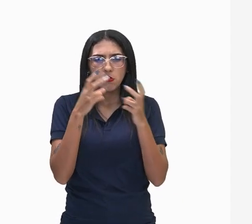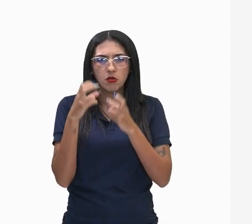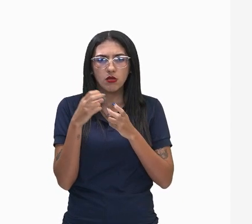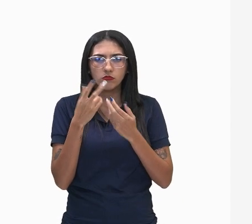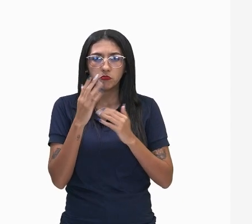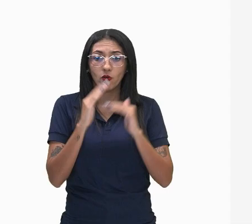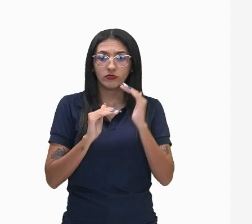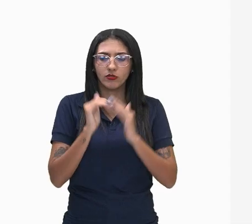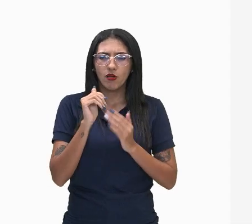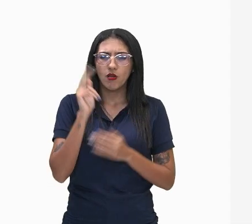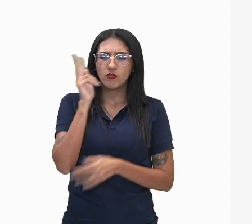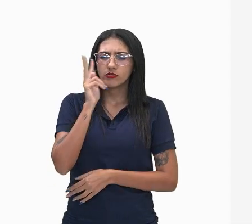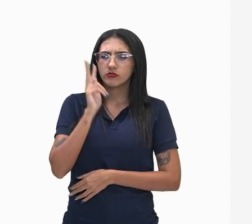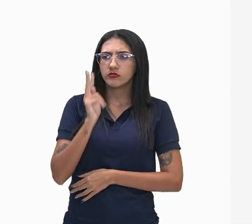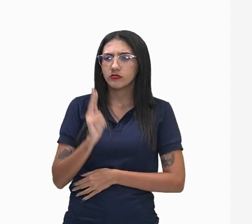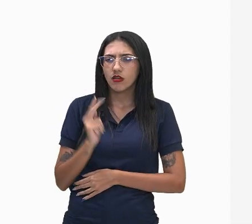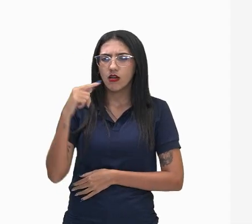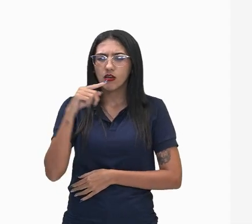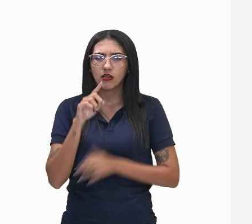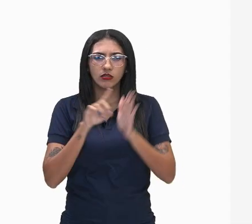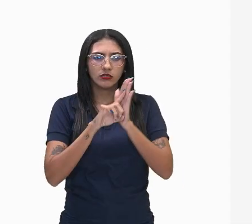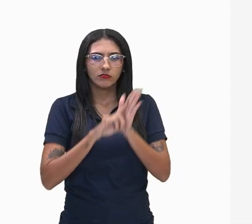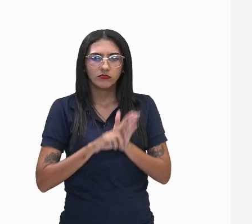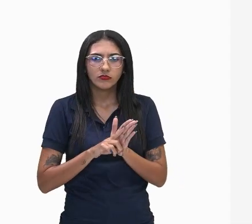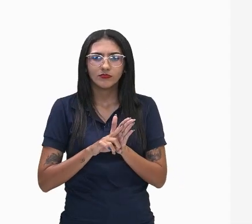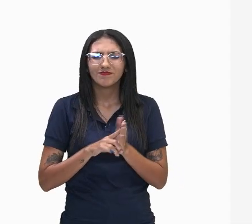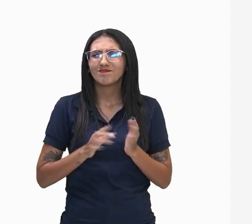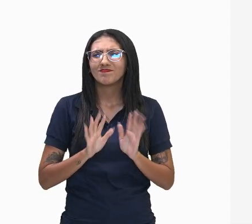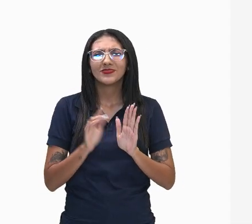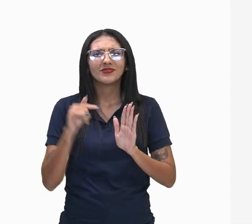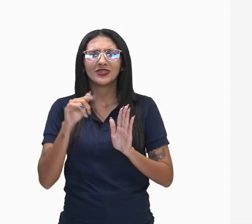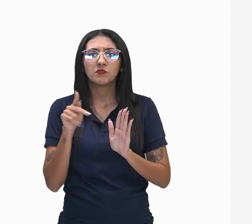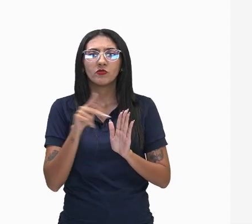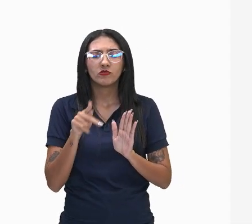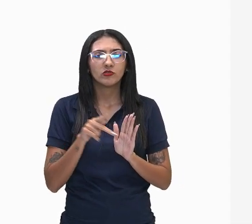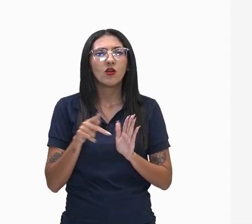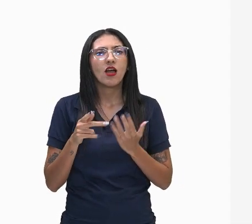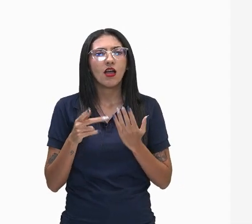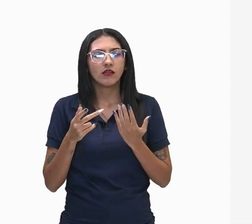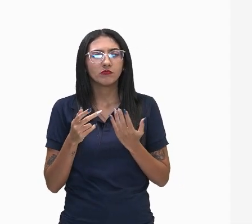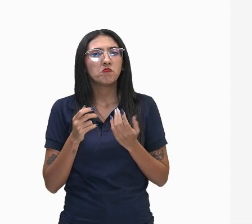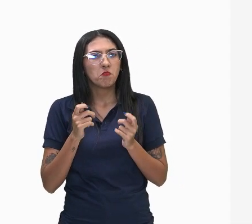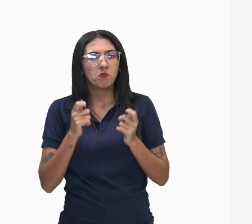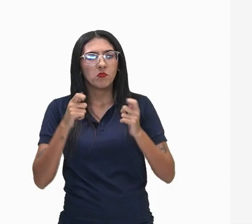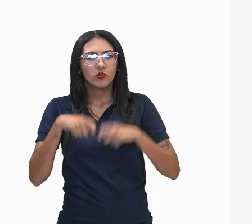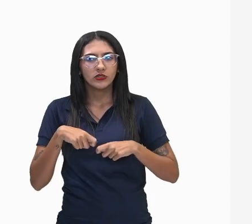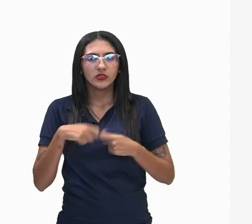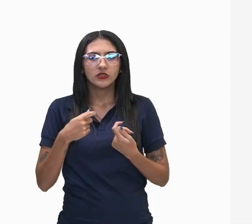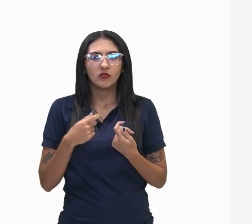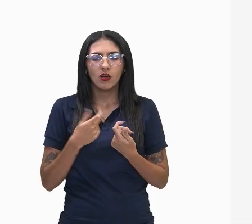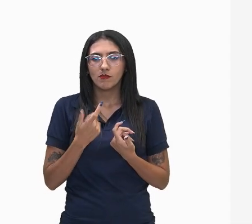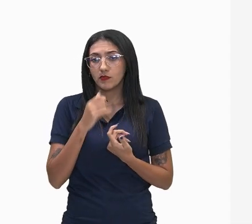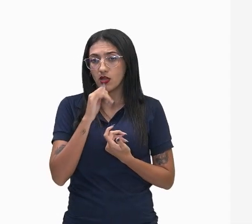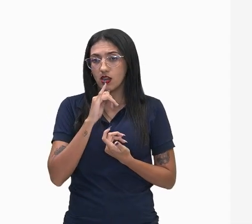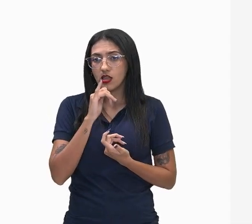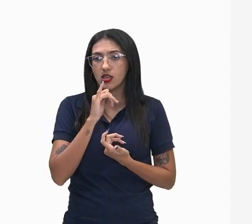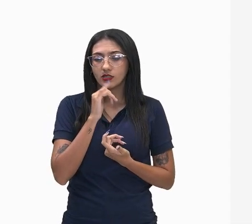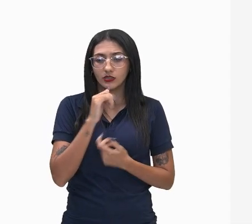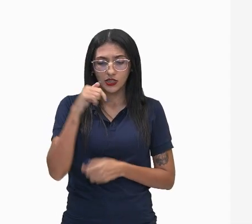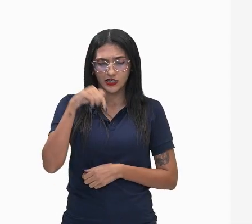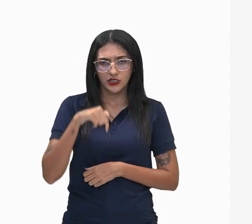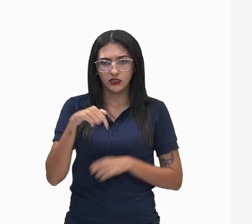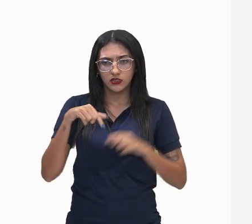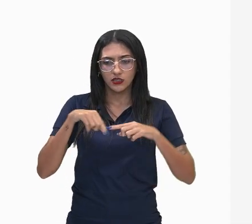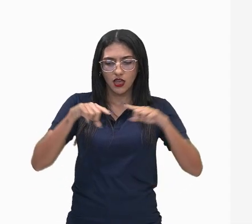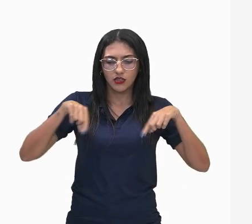historiador investigativo. E aí você me pergunta, mas professor, então quer dizer, né, que aqui, na minha sala